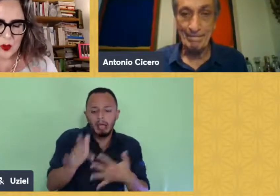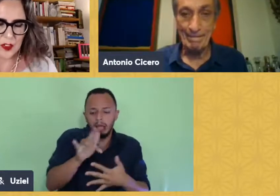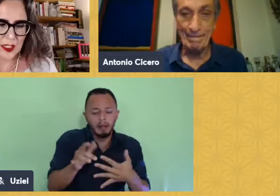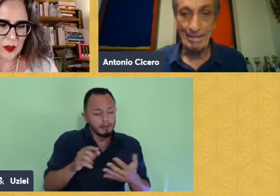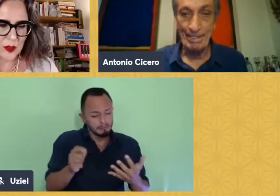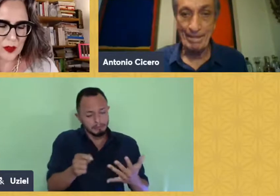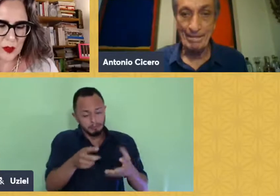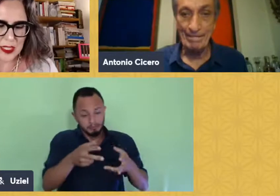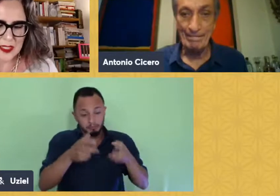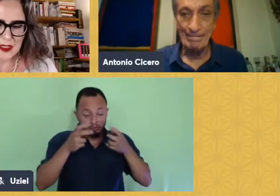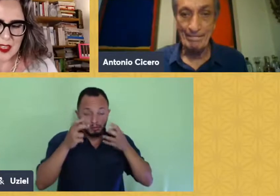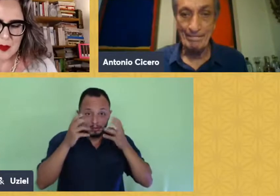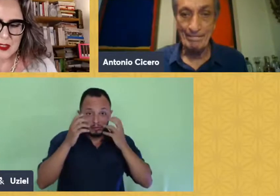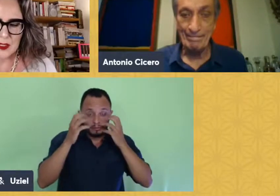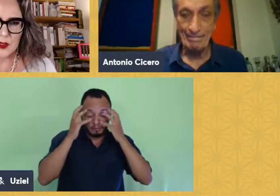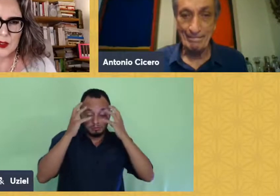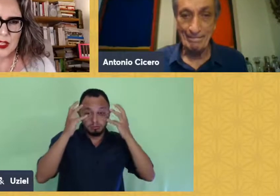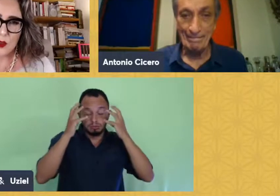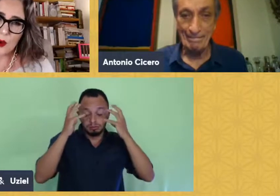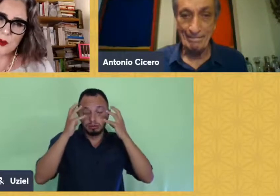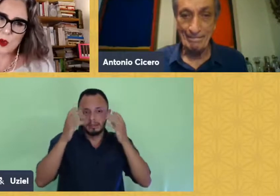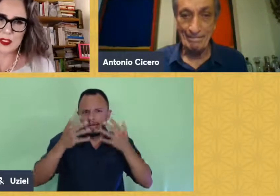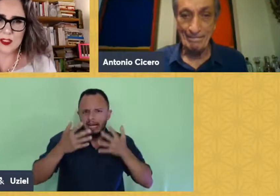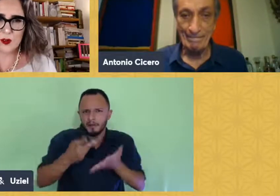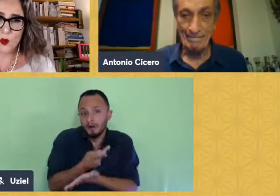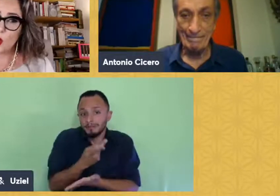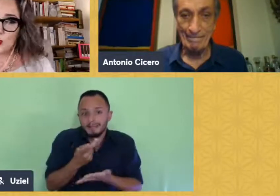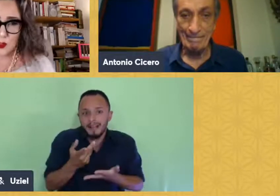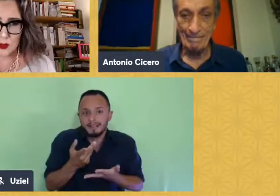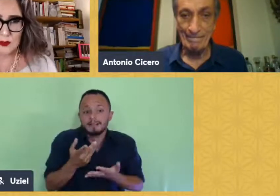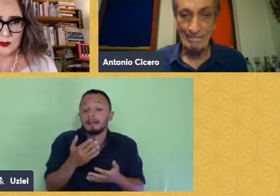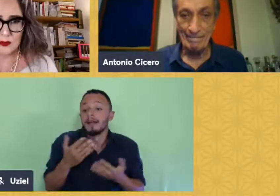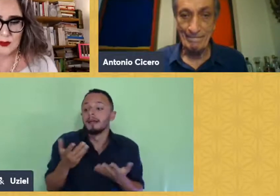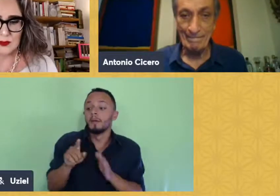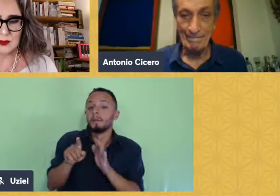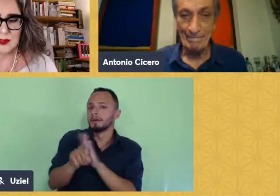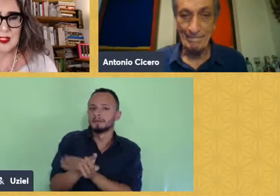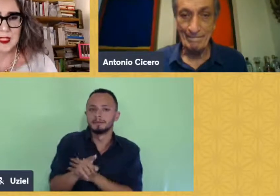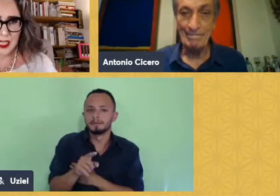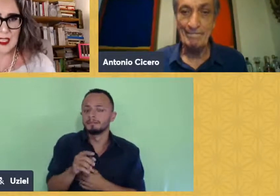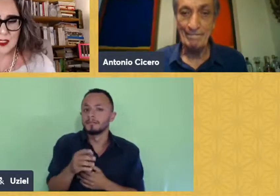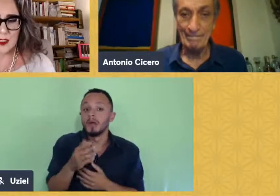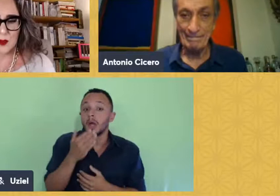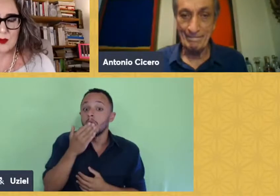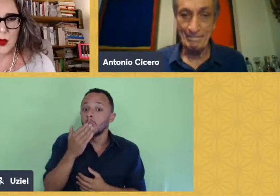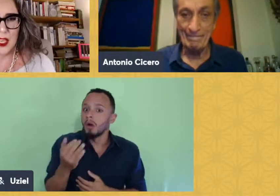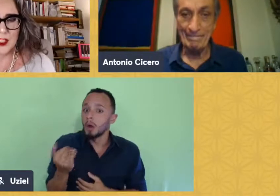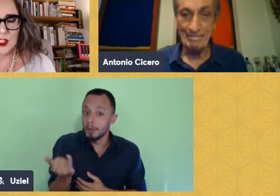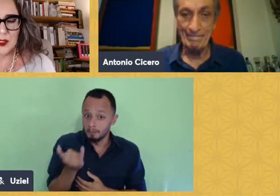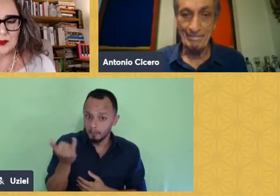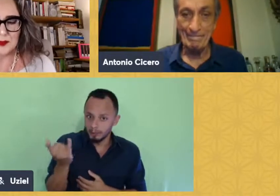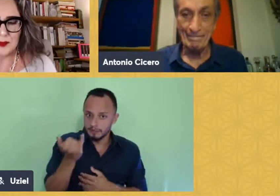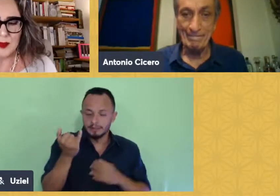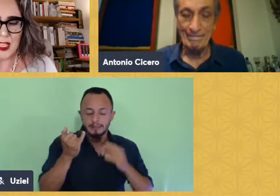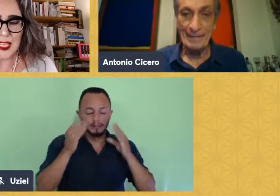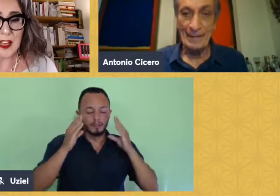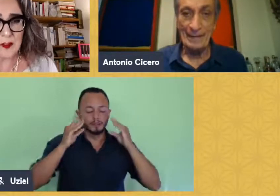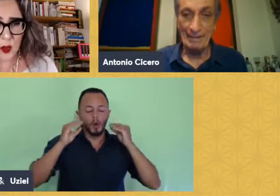ainda um pouco falando sobre esse tema, né? Qual a importância do ócio na criação